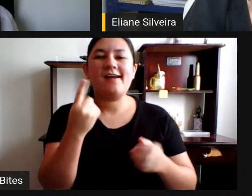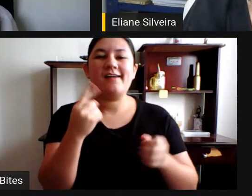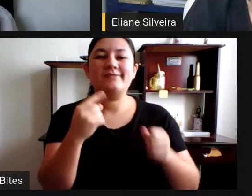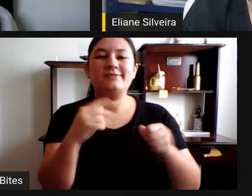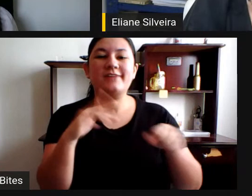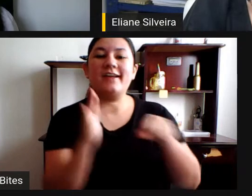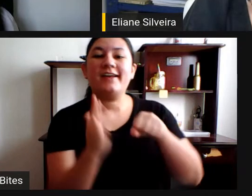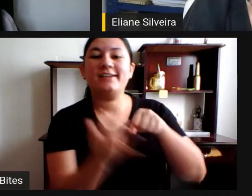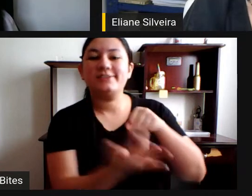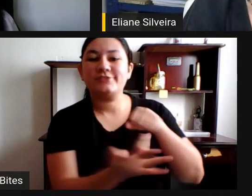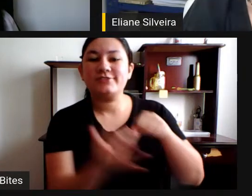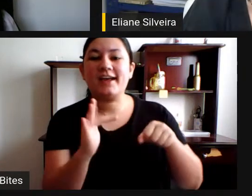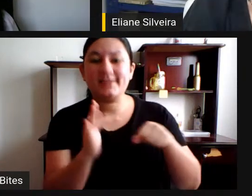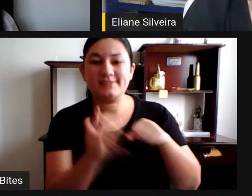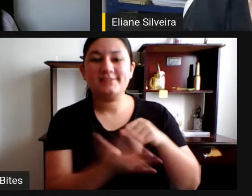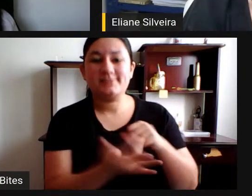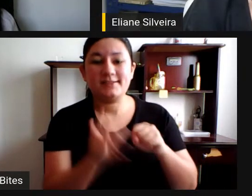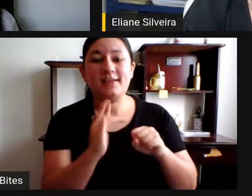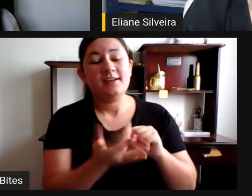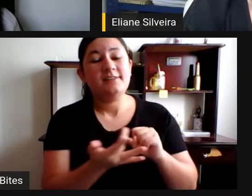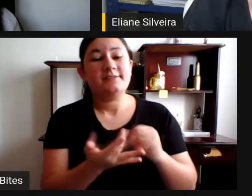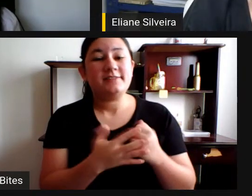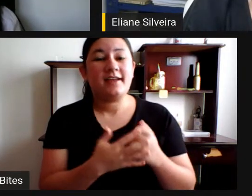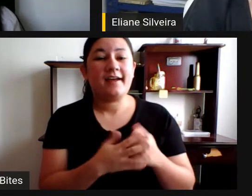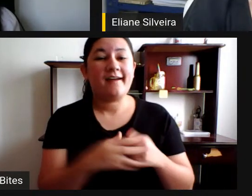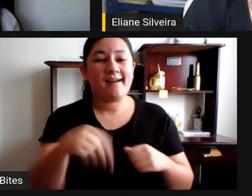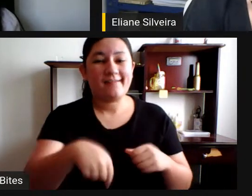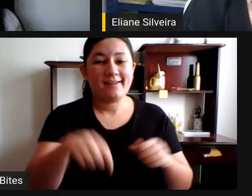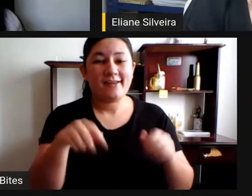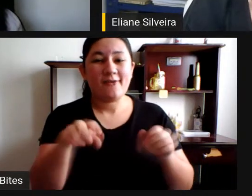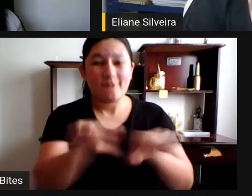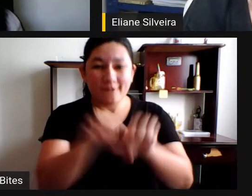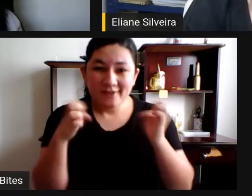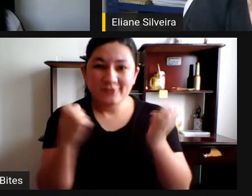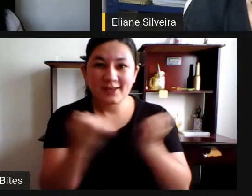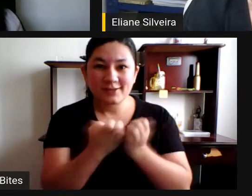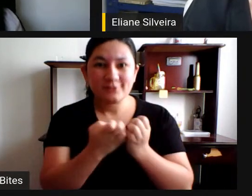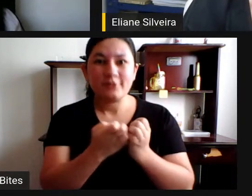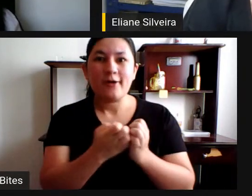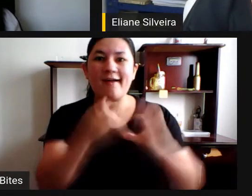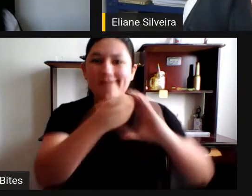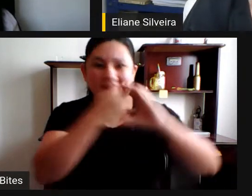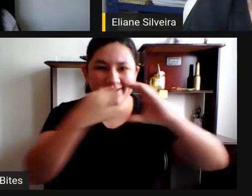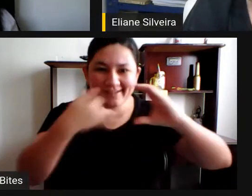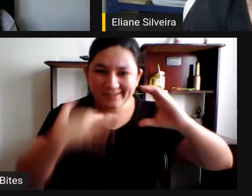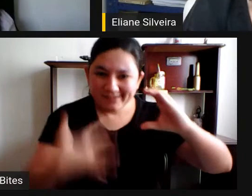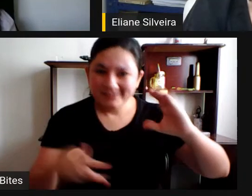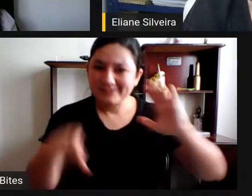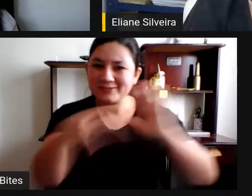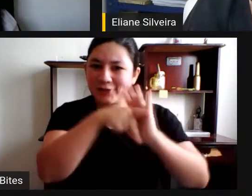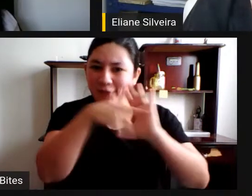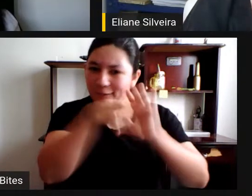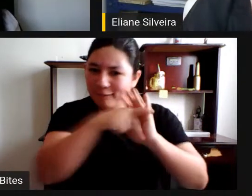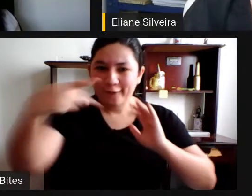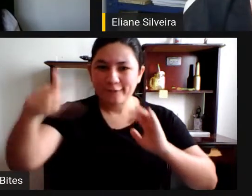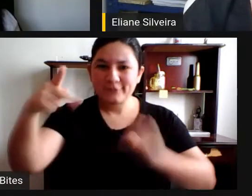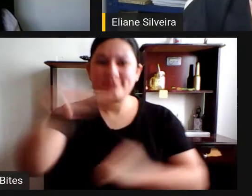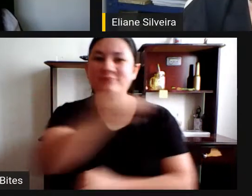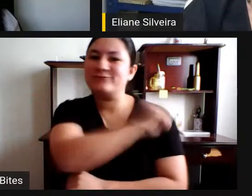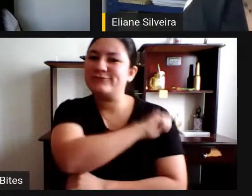alunos pesquisadores. Ela não tem a cara de professores. Professores, todos nós,